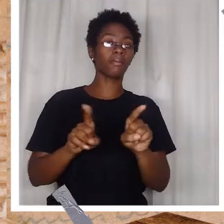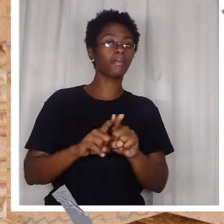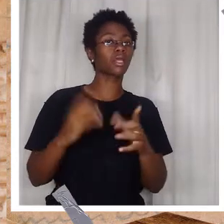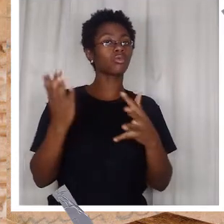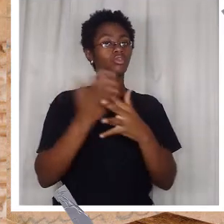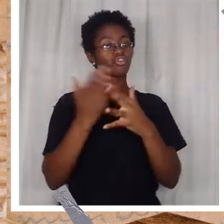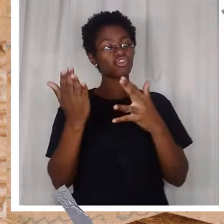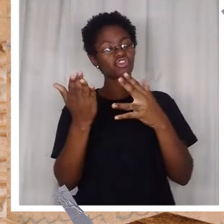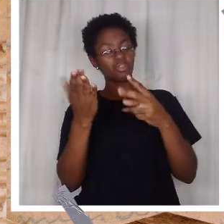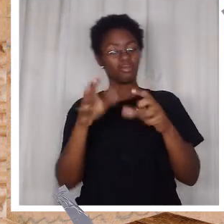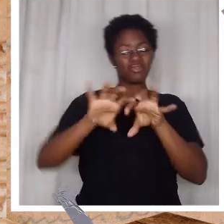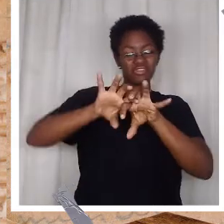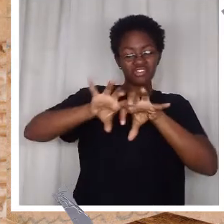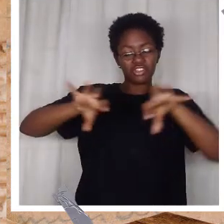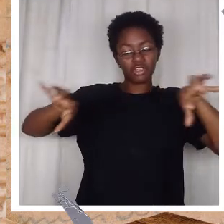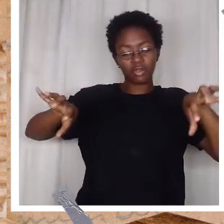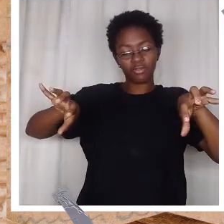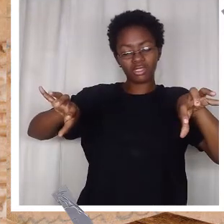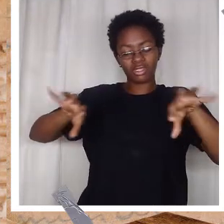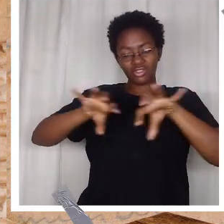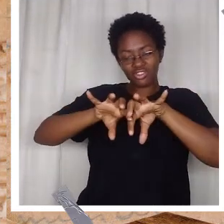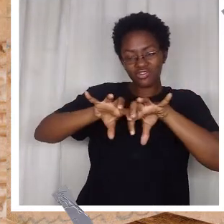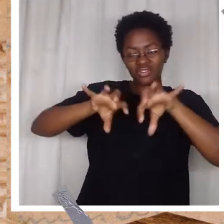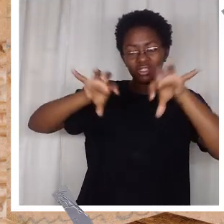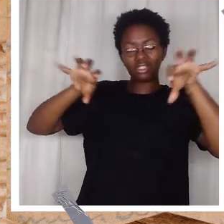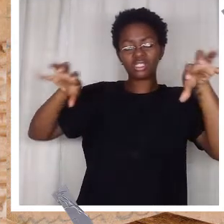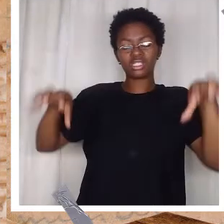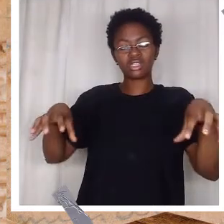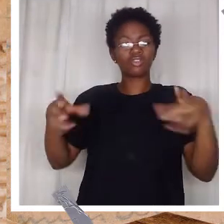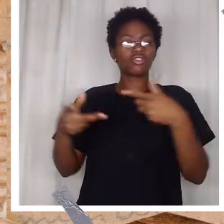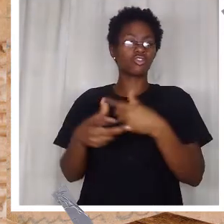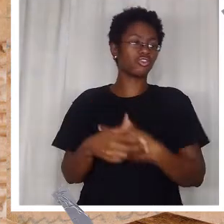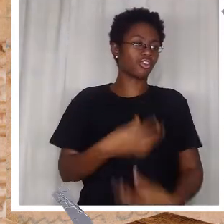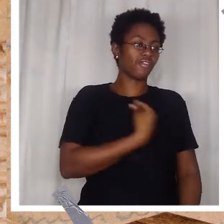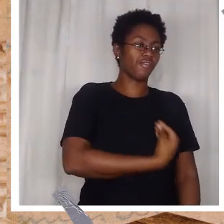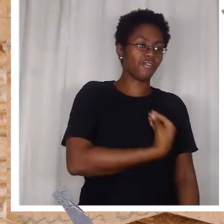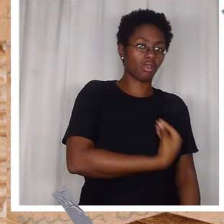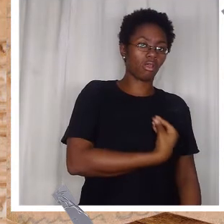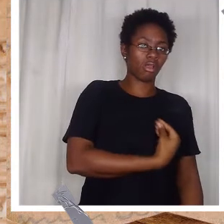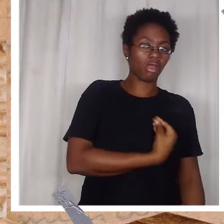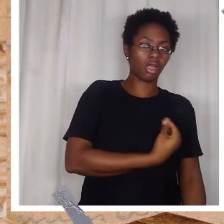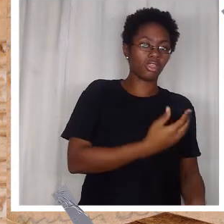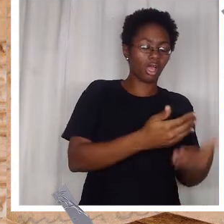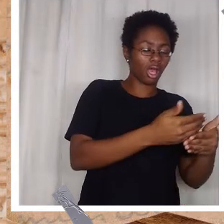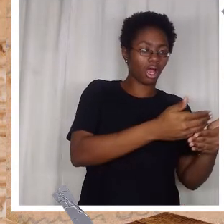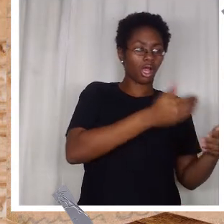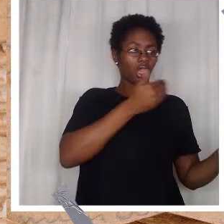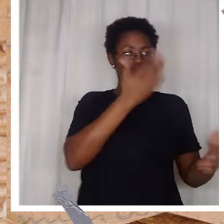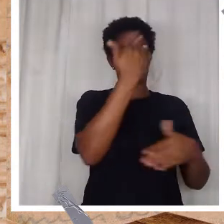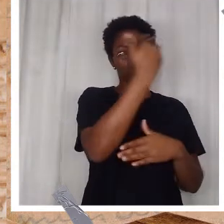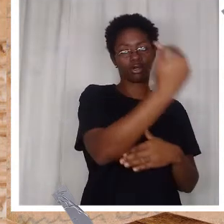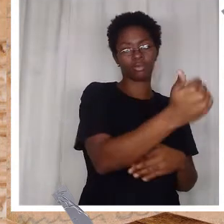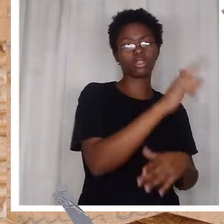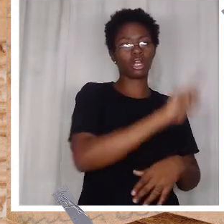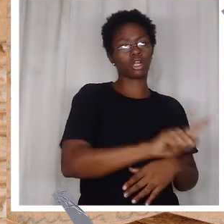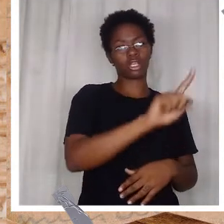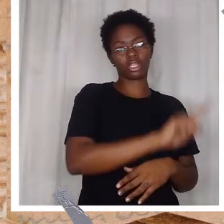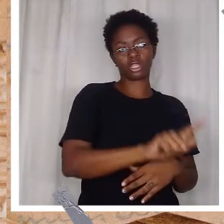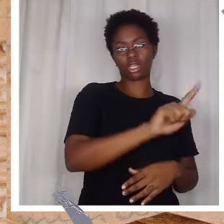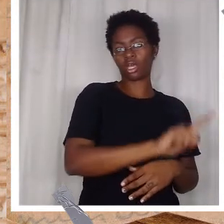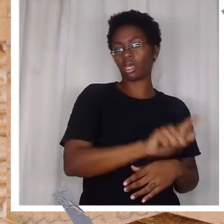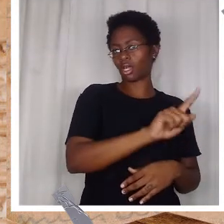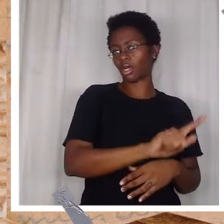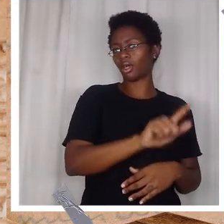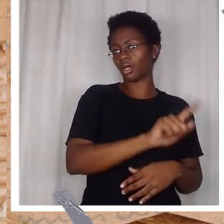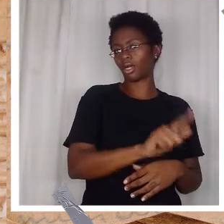desses universos que foram que pertenceram a Carolina, né? Um antes do sucesso literário, no momento em que